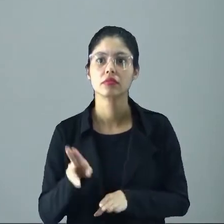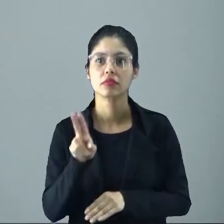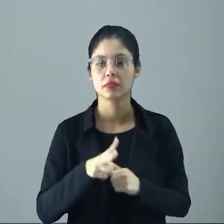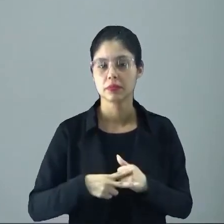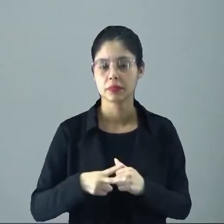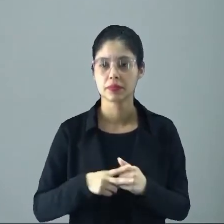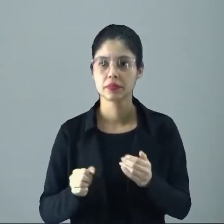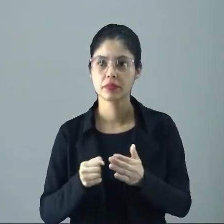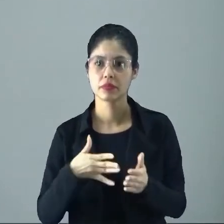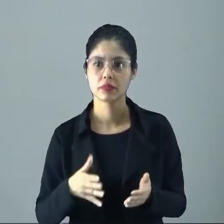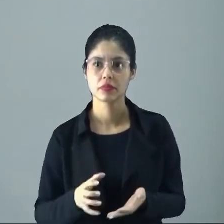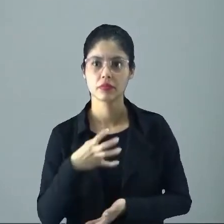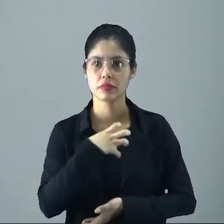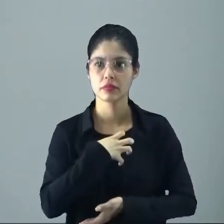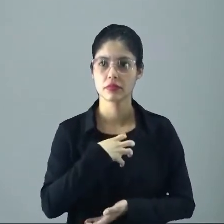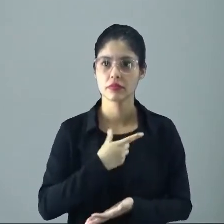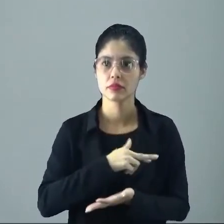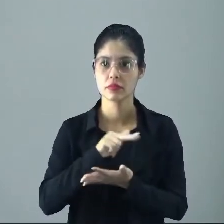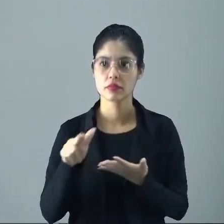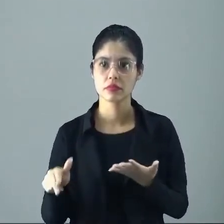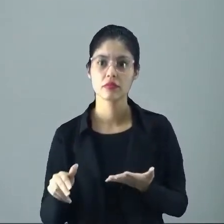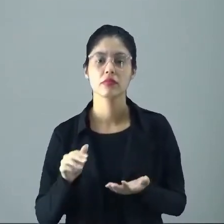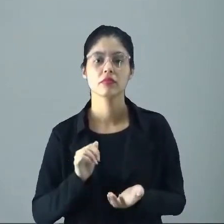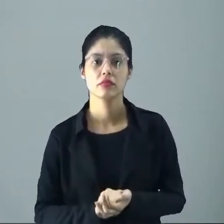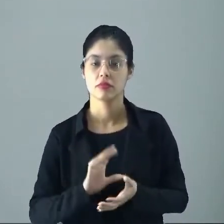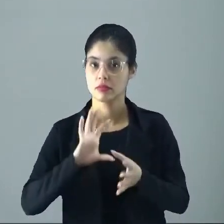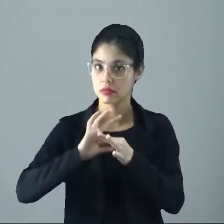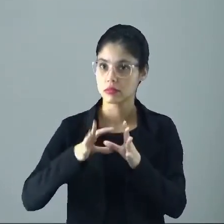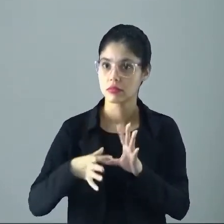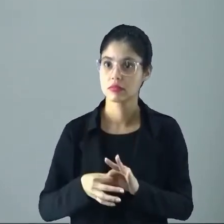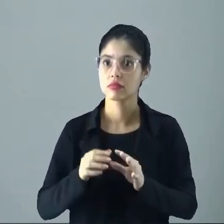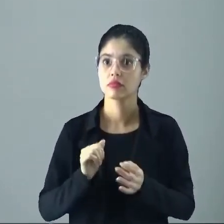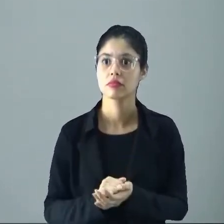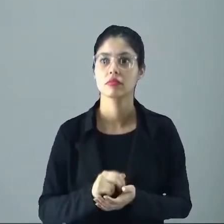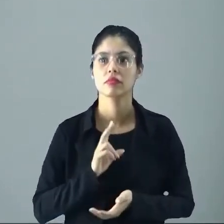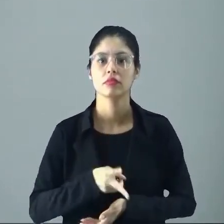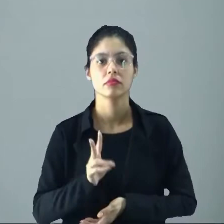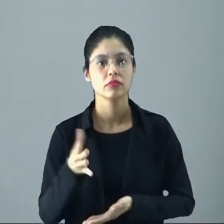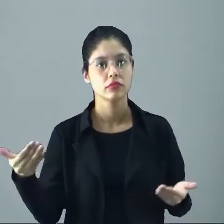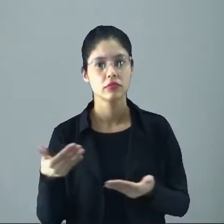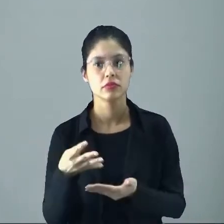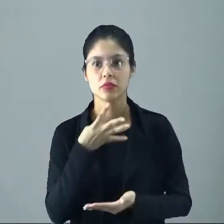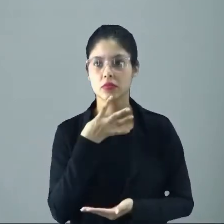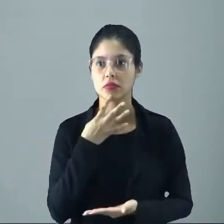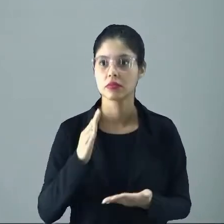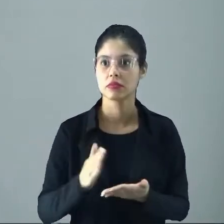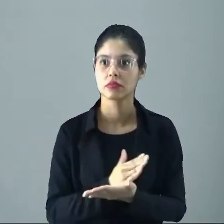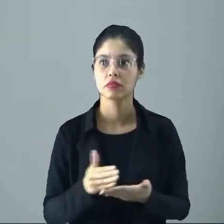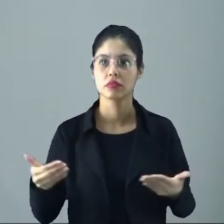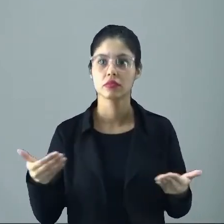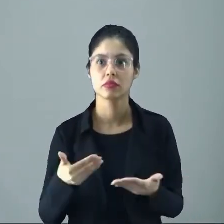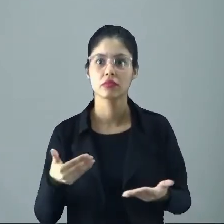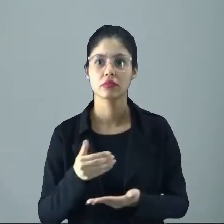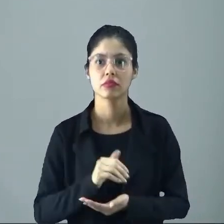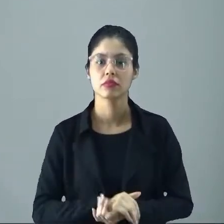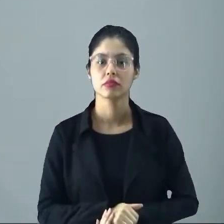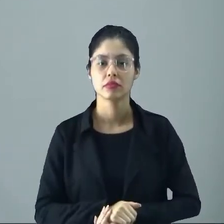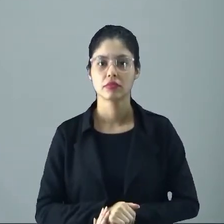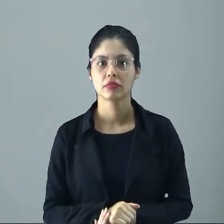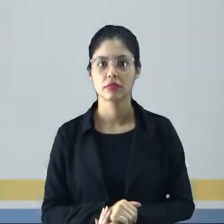que tem muitos sentidos, dependendo do contexto. E vamos conhecer alguns hoje.